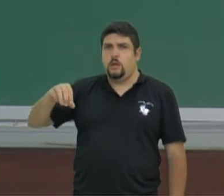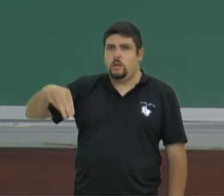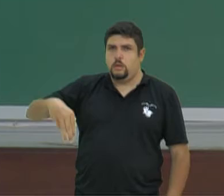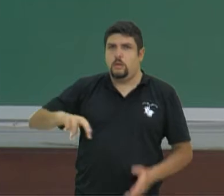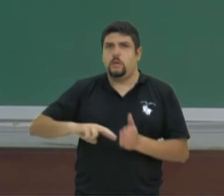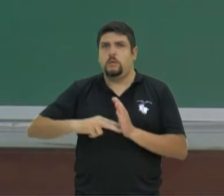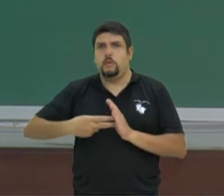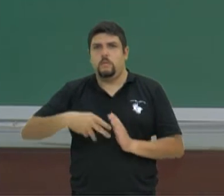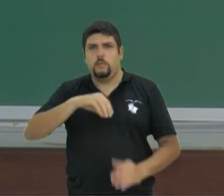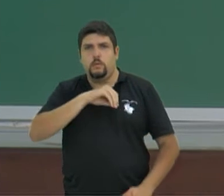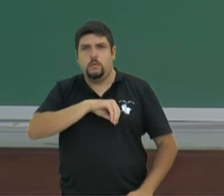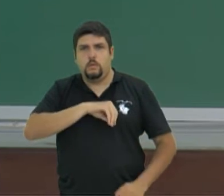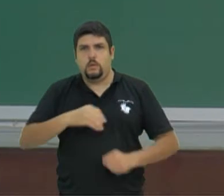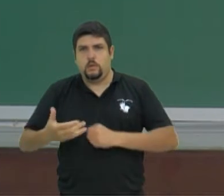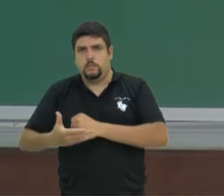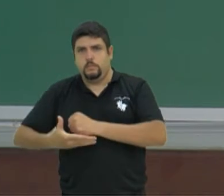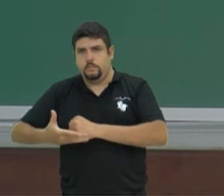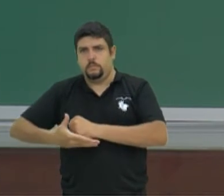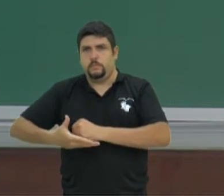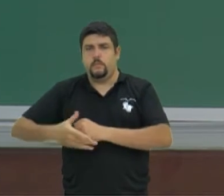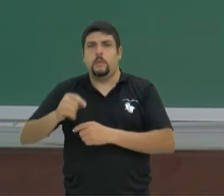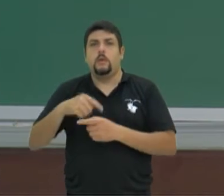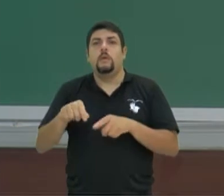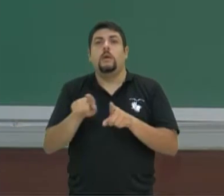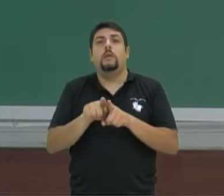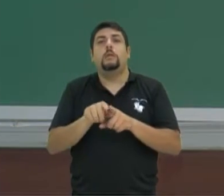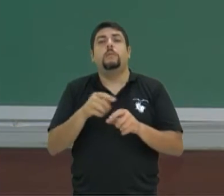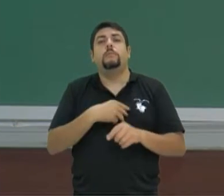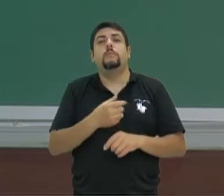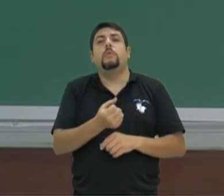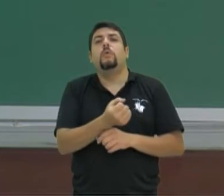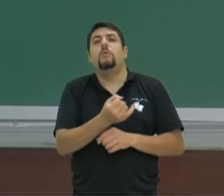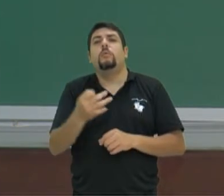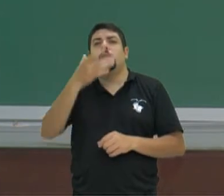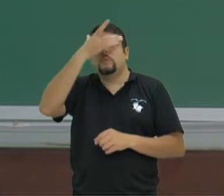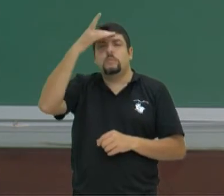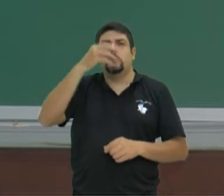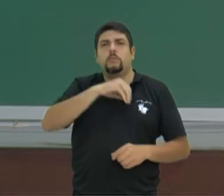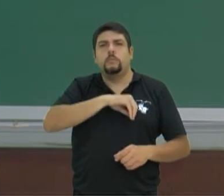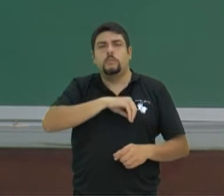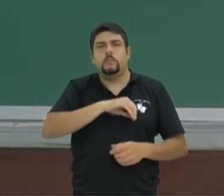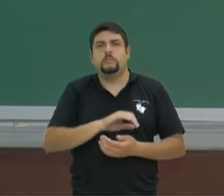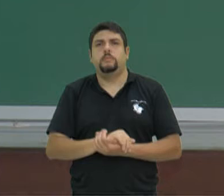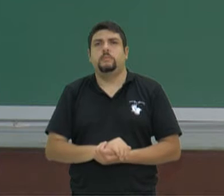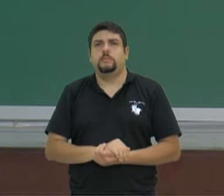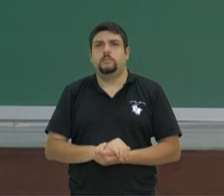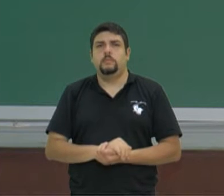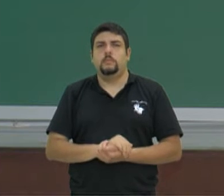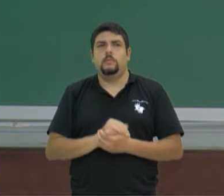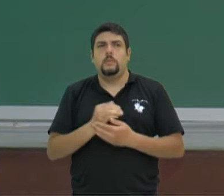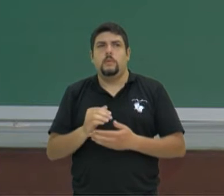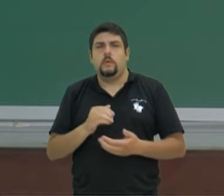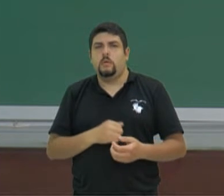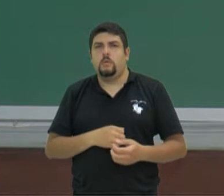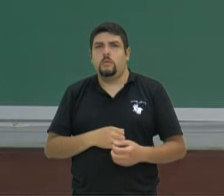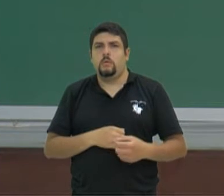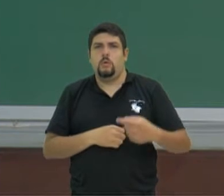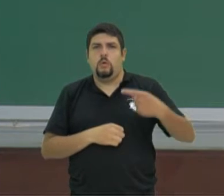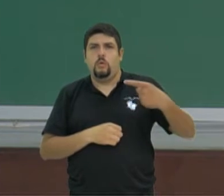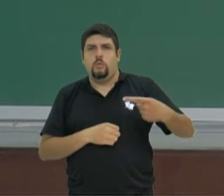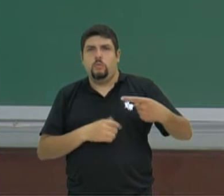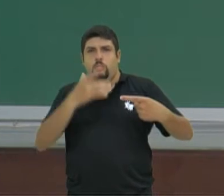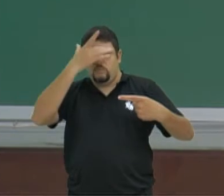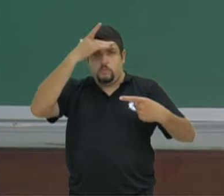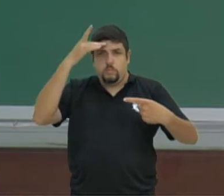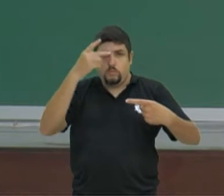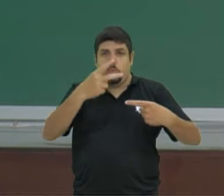mínimos recebidos, e a quantidade de funcionários que recebe esse salário. Então, olha só, eu tenho um funcionário que recebe 2 salários